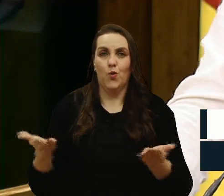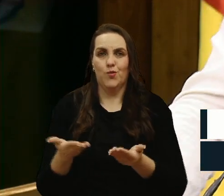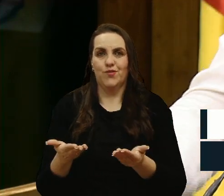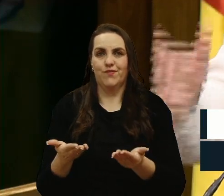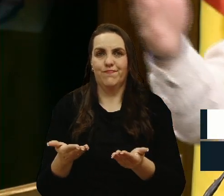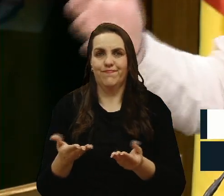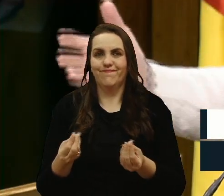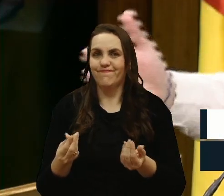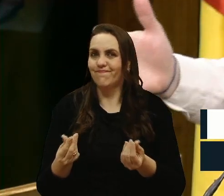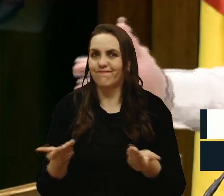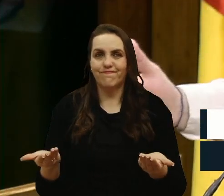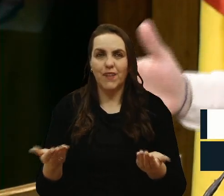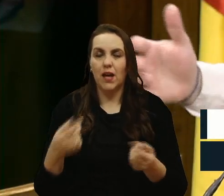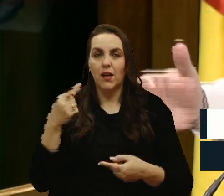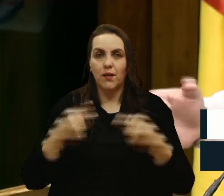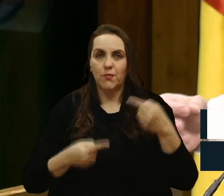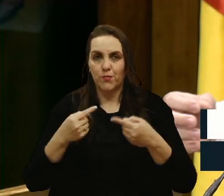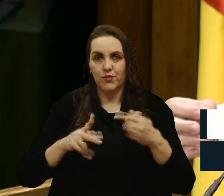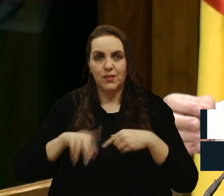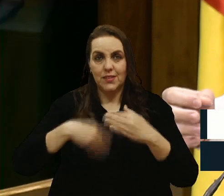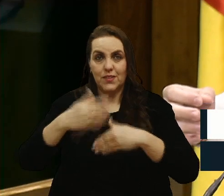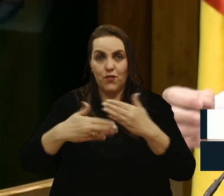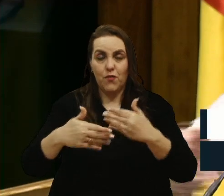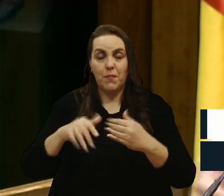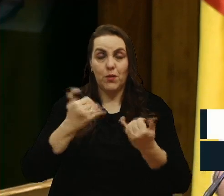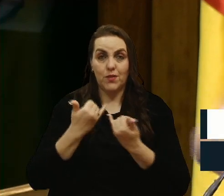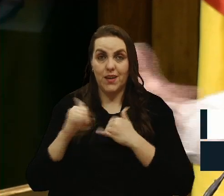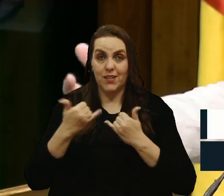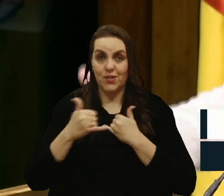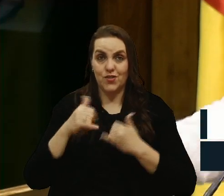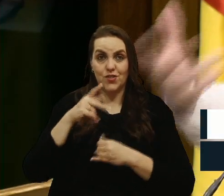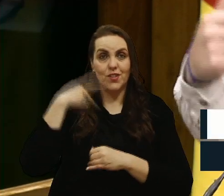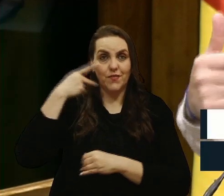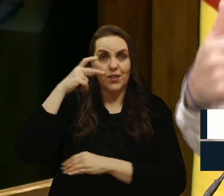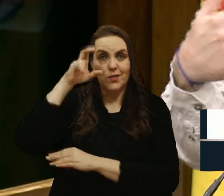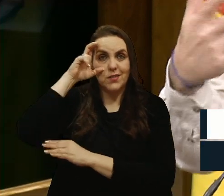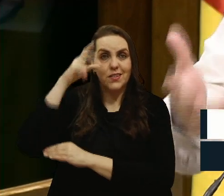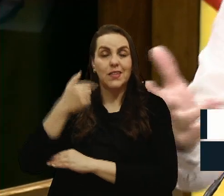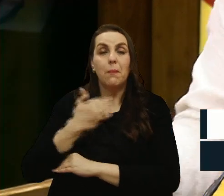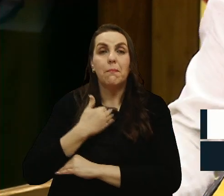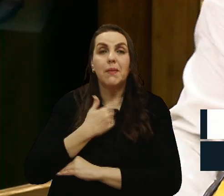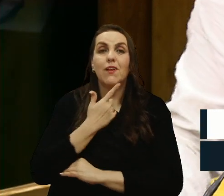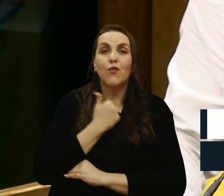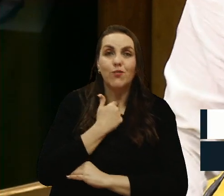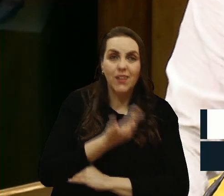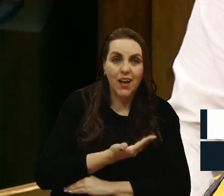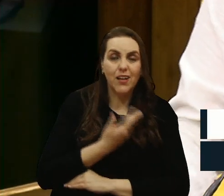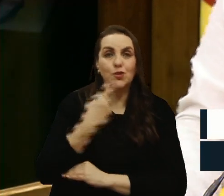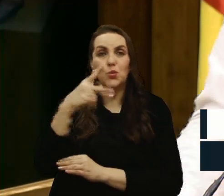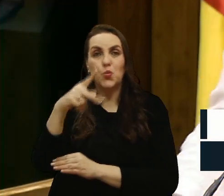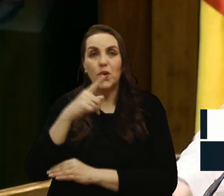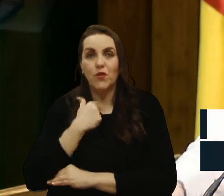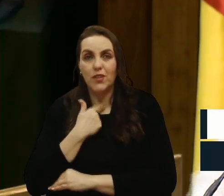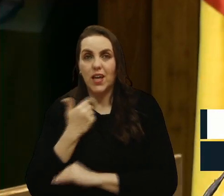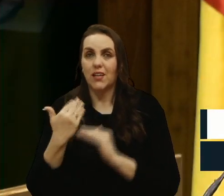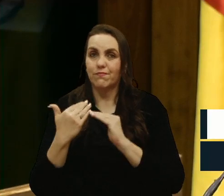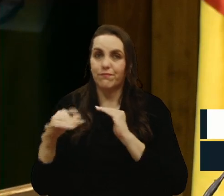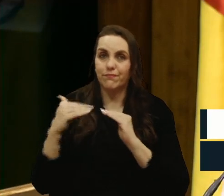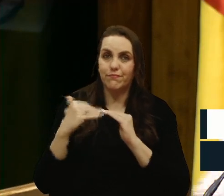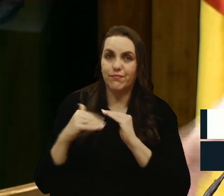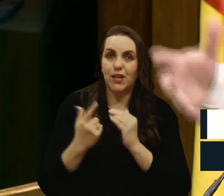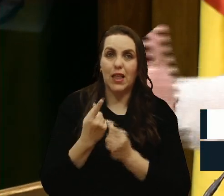Então essa política de desenvolvimento energético, vereadora Sandra, perpassa a minha vontade de Vossa Excelência, porque discordamos na questão